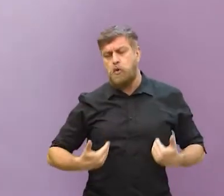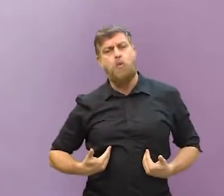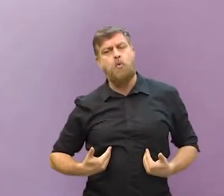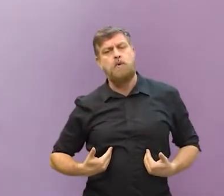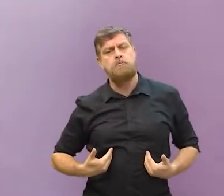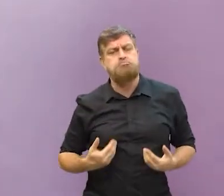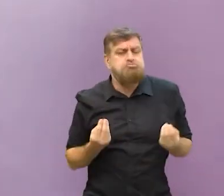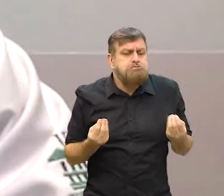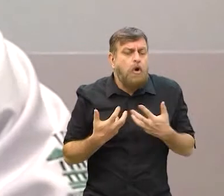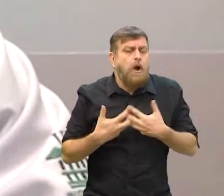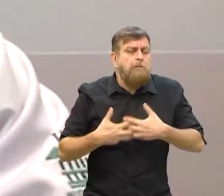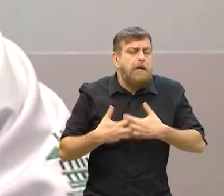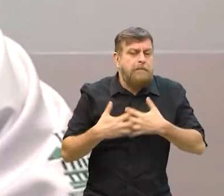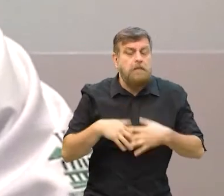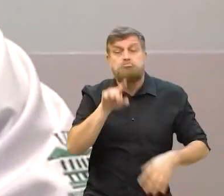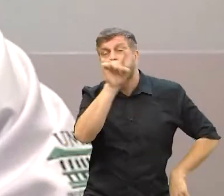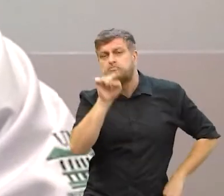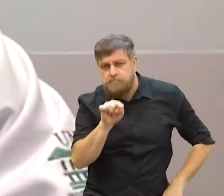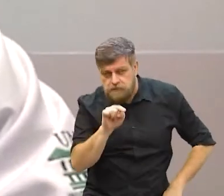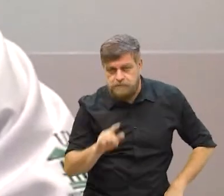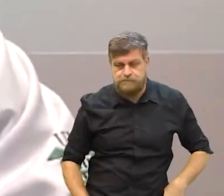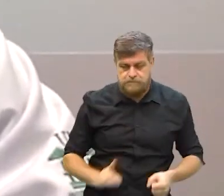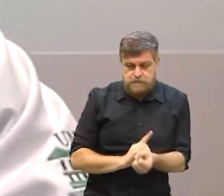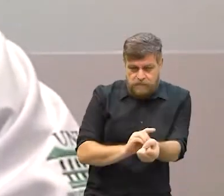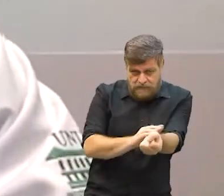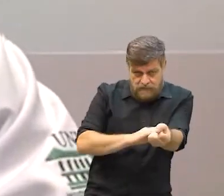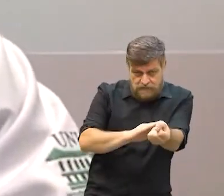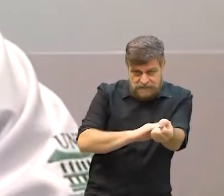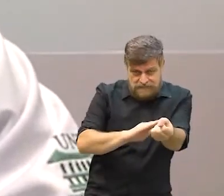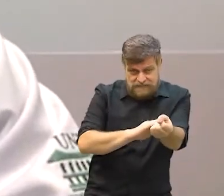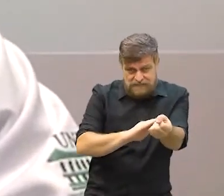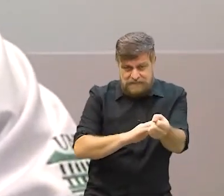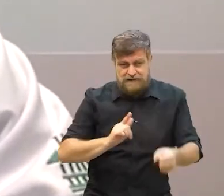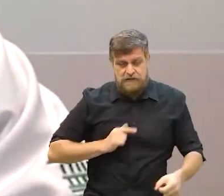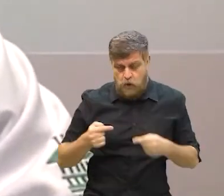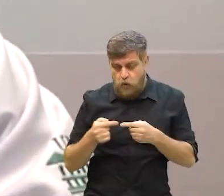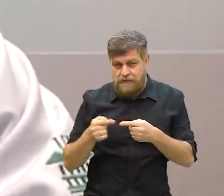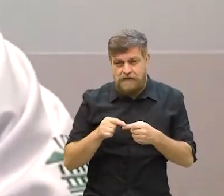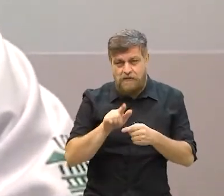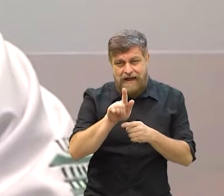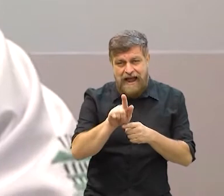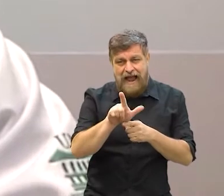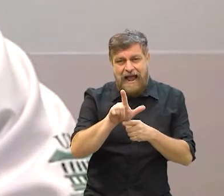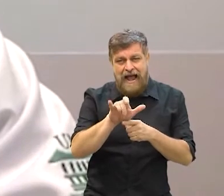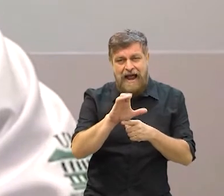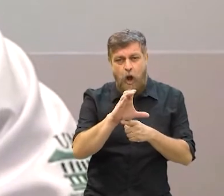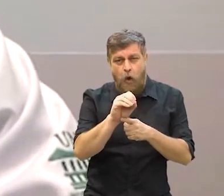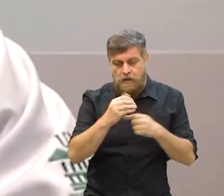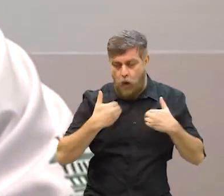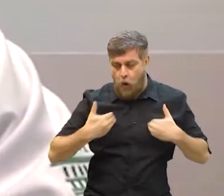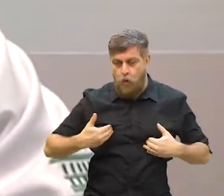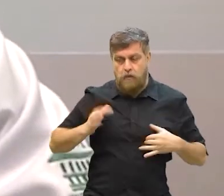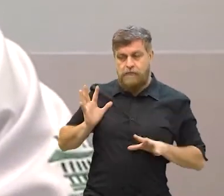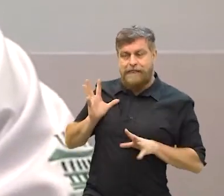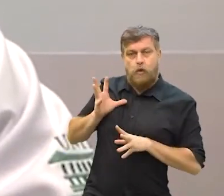nosso organismo, doutor? É interessante que o diabetes, apesar de ser uma doença relacionada à nossa glicose, é uma doença sistêmica, ela mexe com